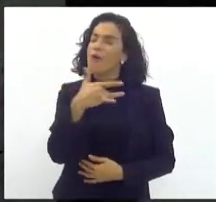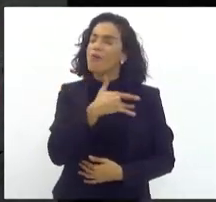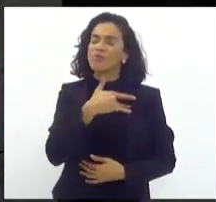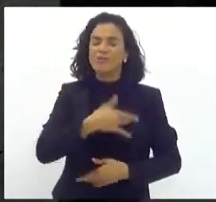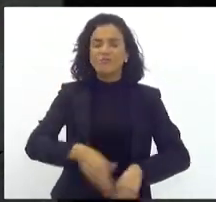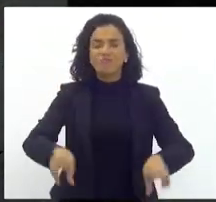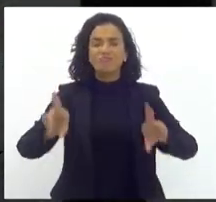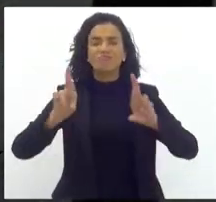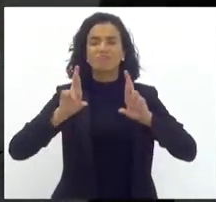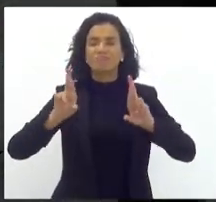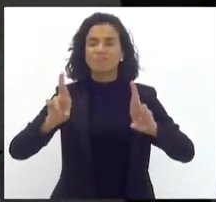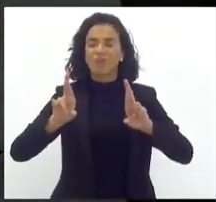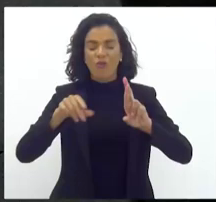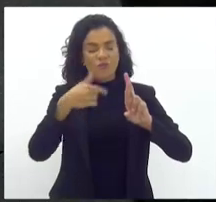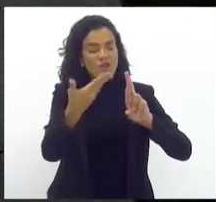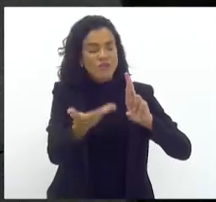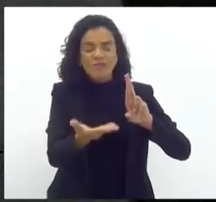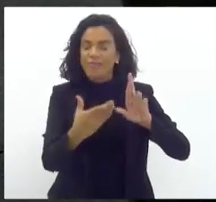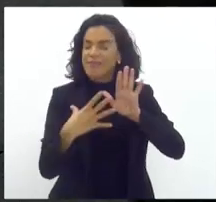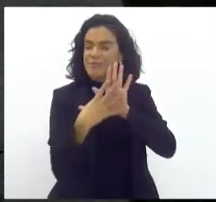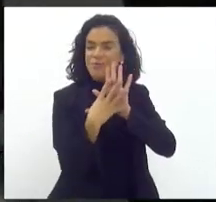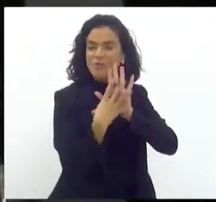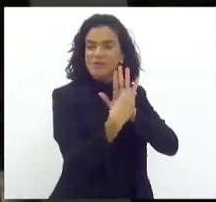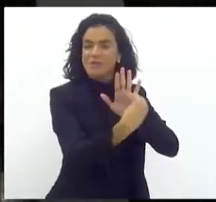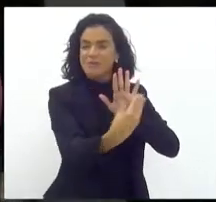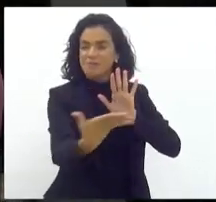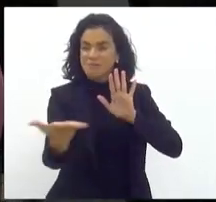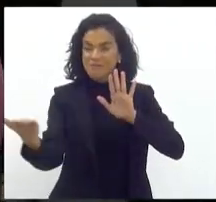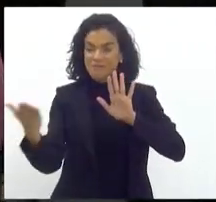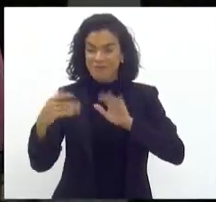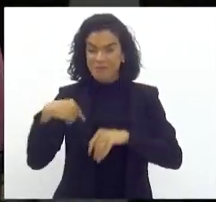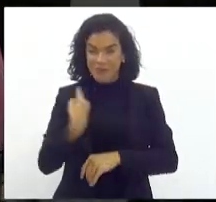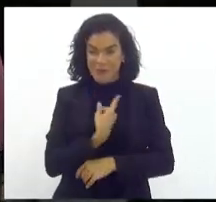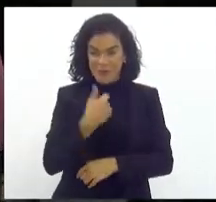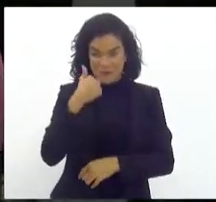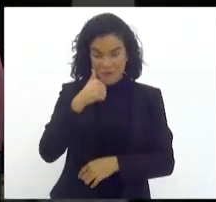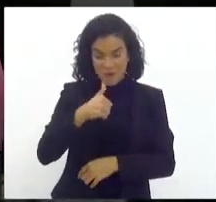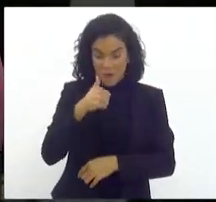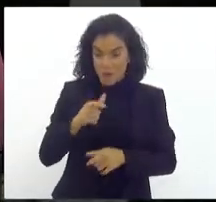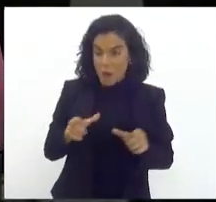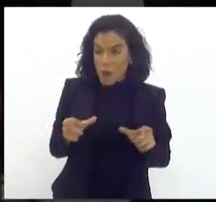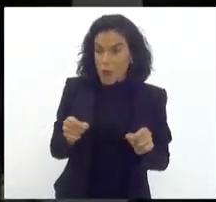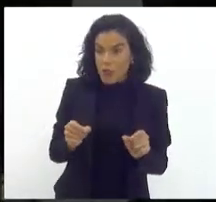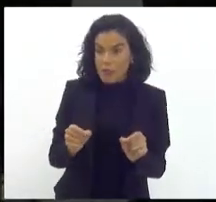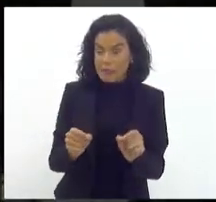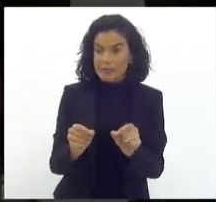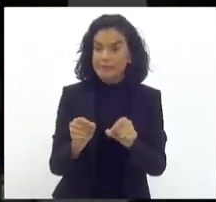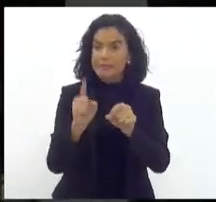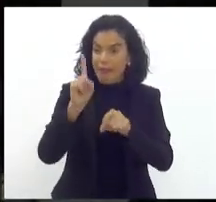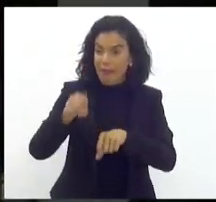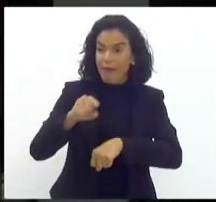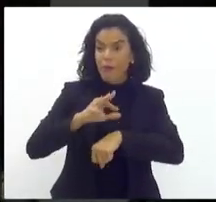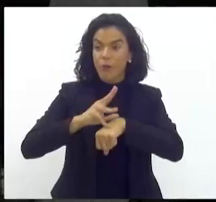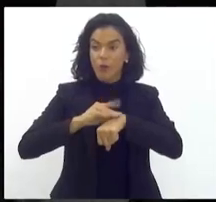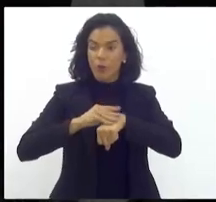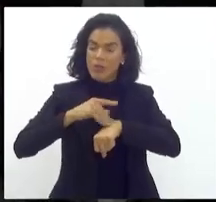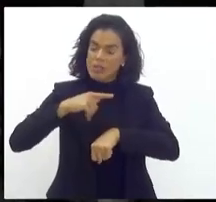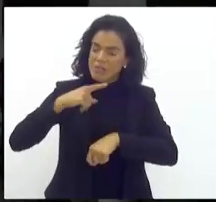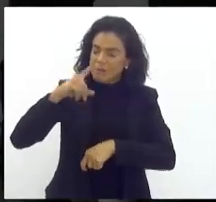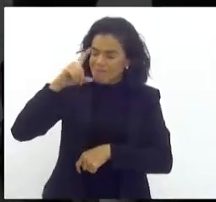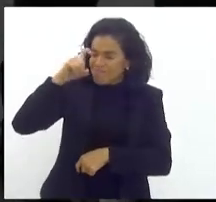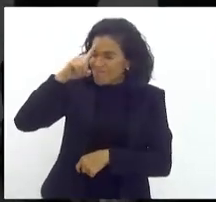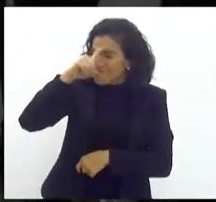tem sido um espelho para nós mulheres né o câncer é uma doença dura